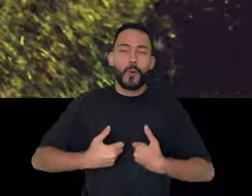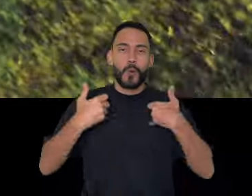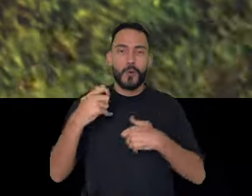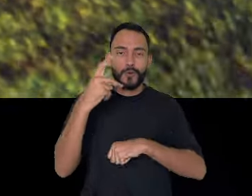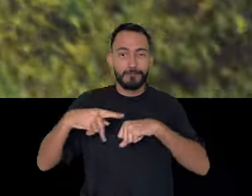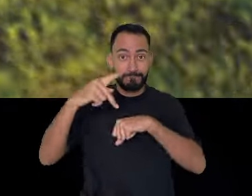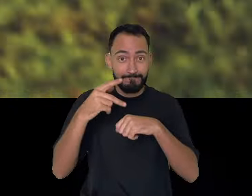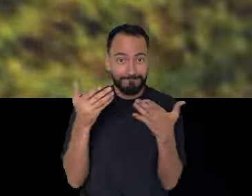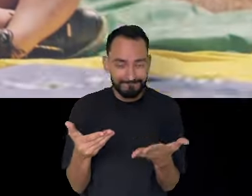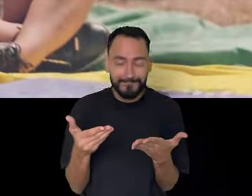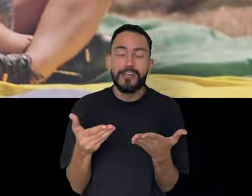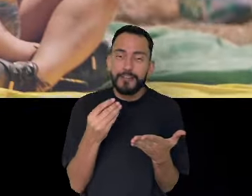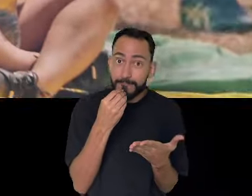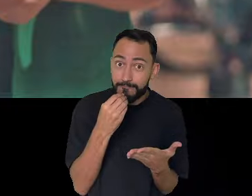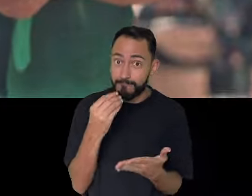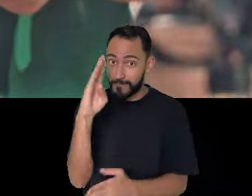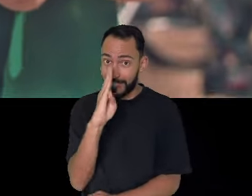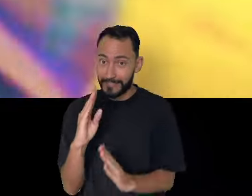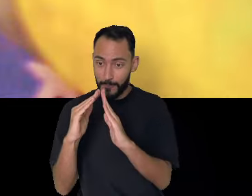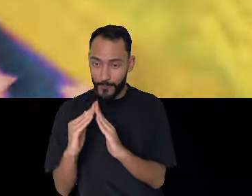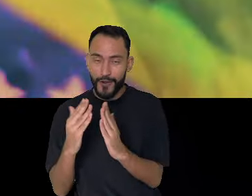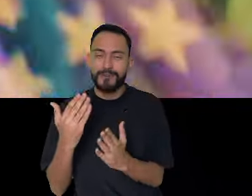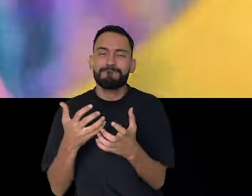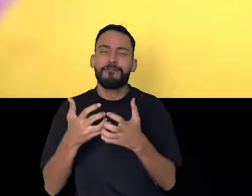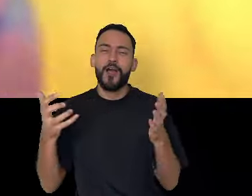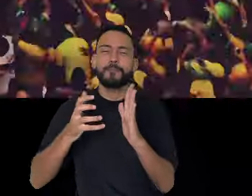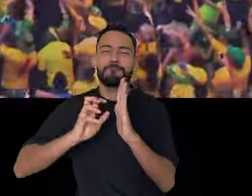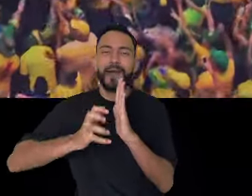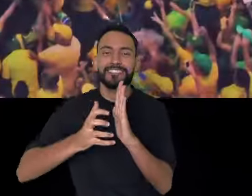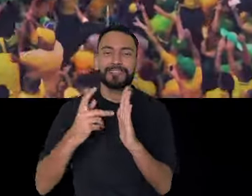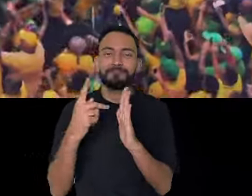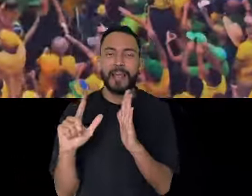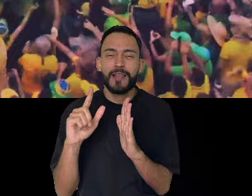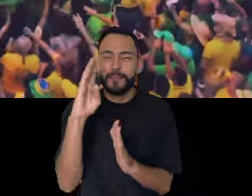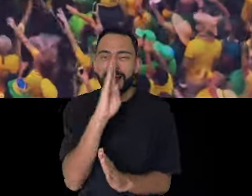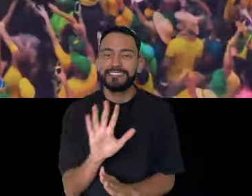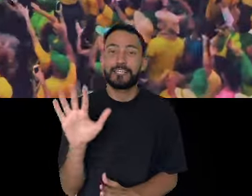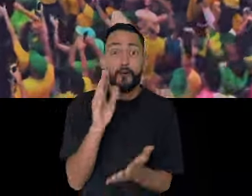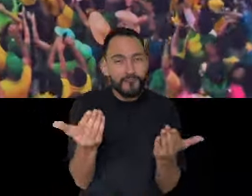orgulho da nação. E o brasileiro fez do PL o maior partido do